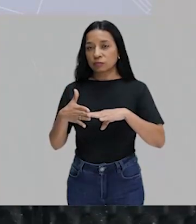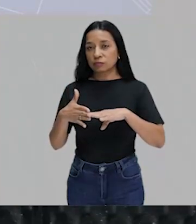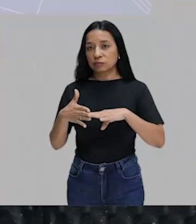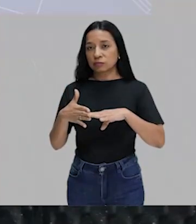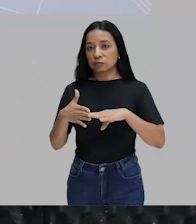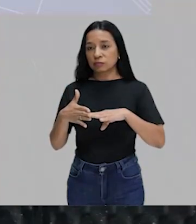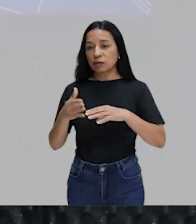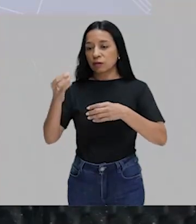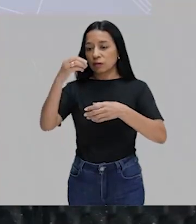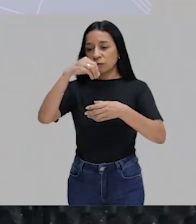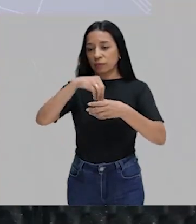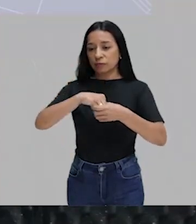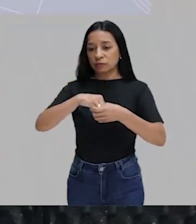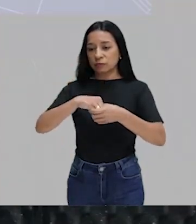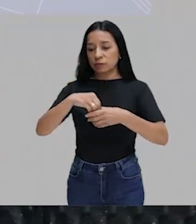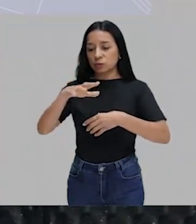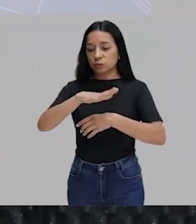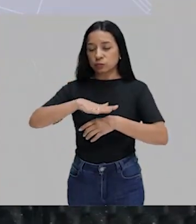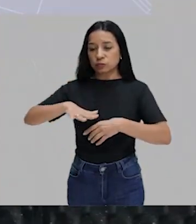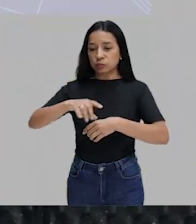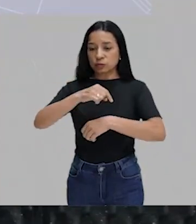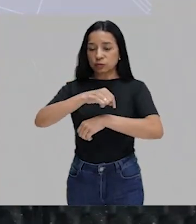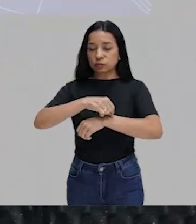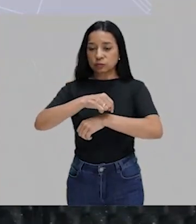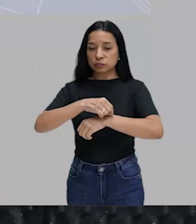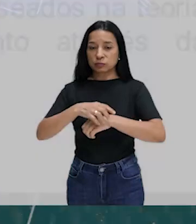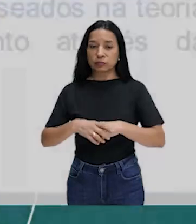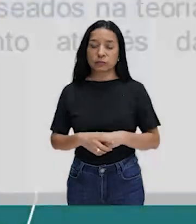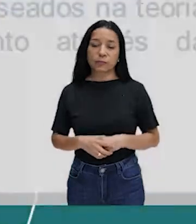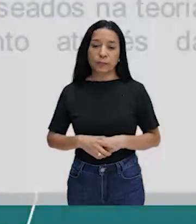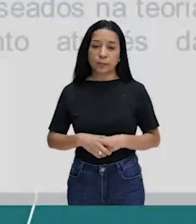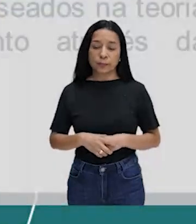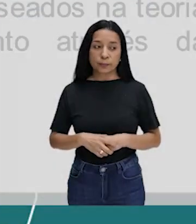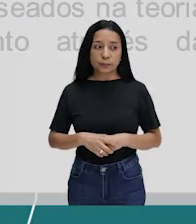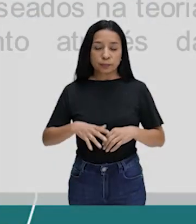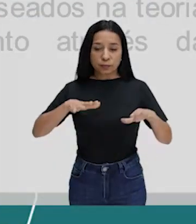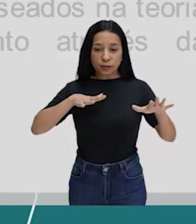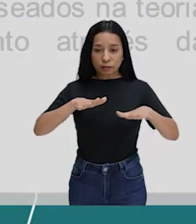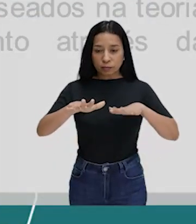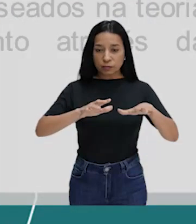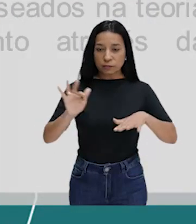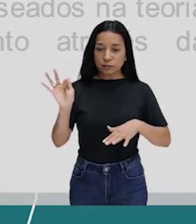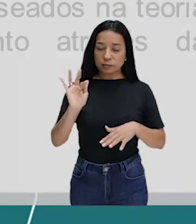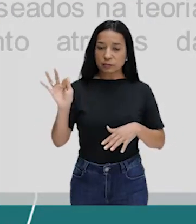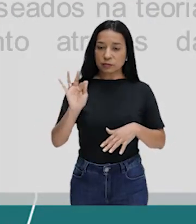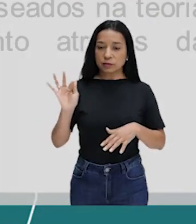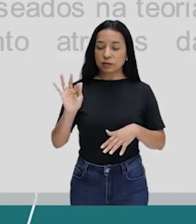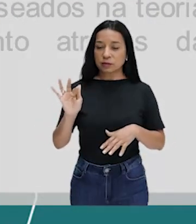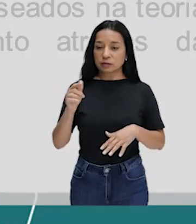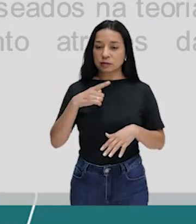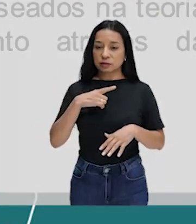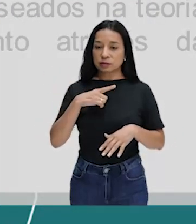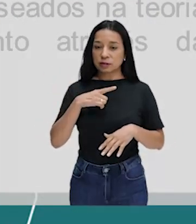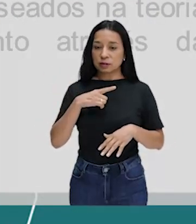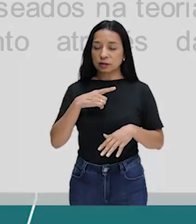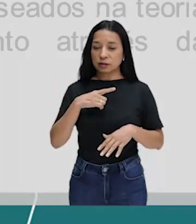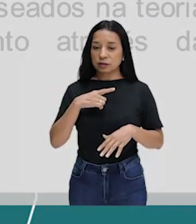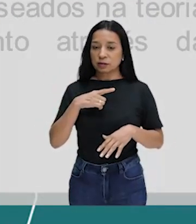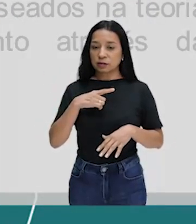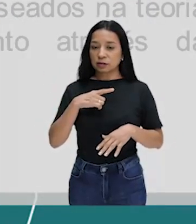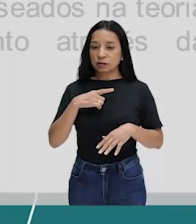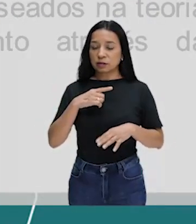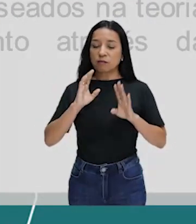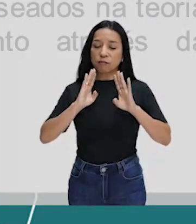participantes da mesma época, tá certo? Esse movimento francês, a gente já sabe que o parnasianismo nasceu na França, tem cunho o quê?